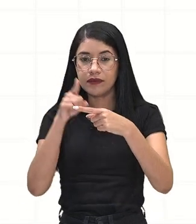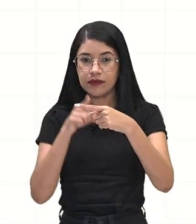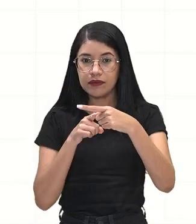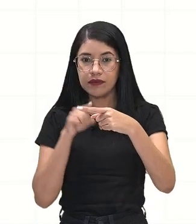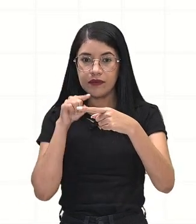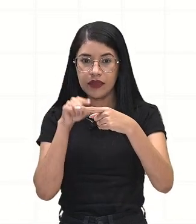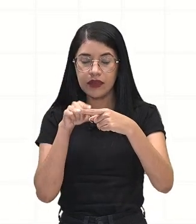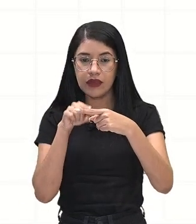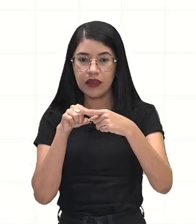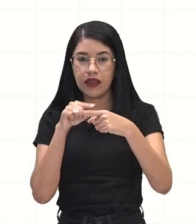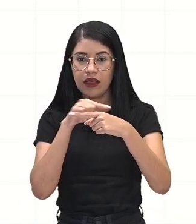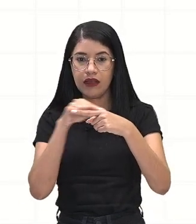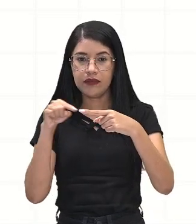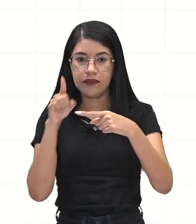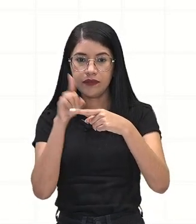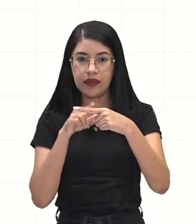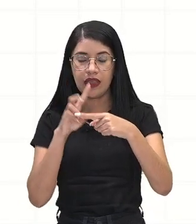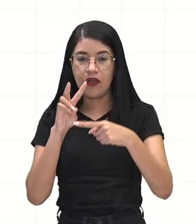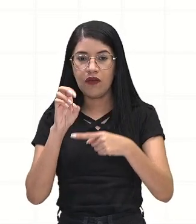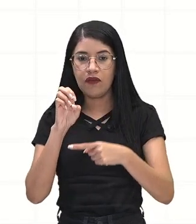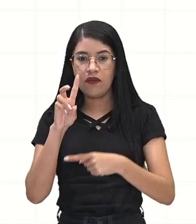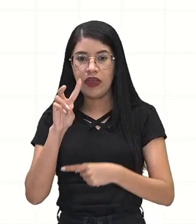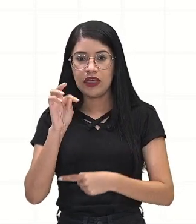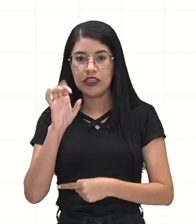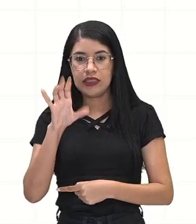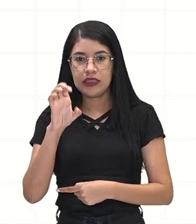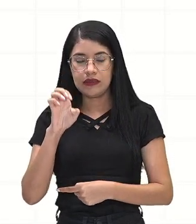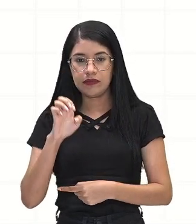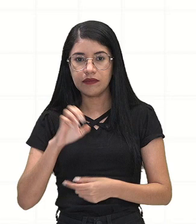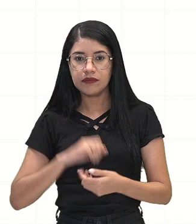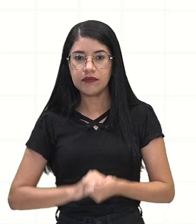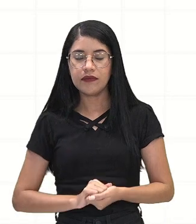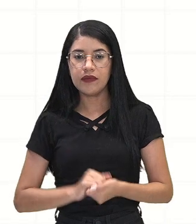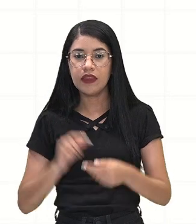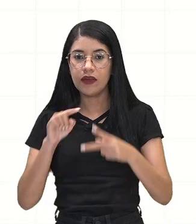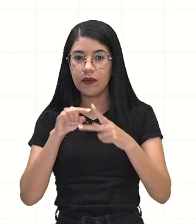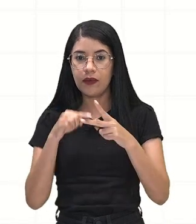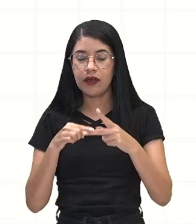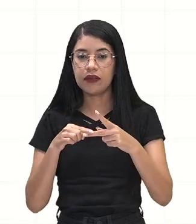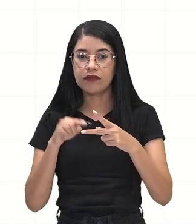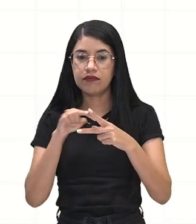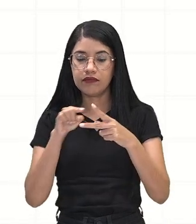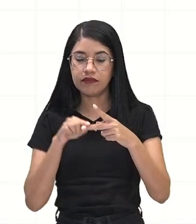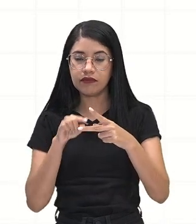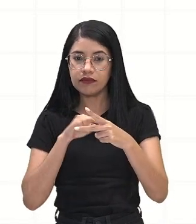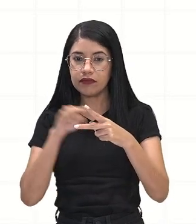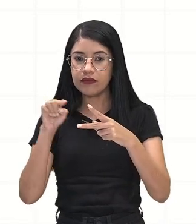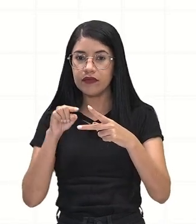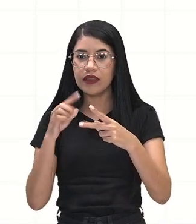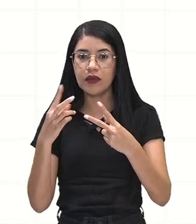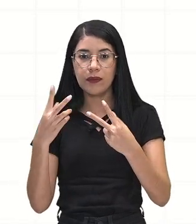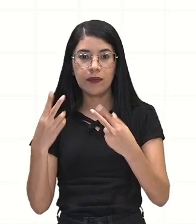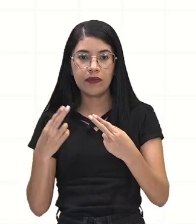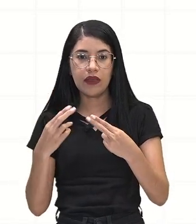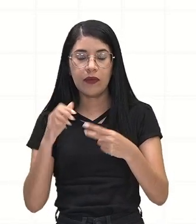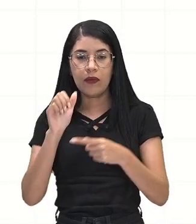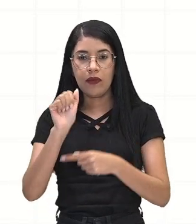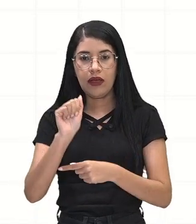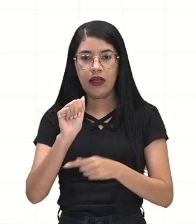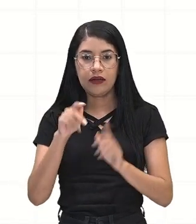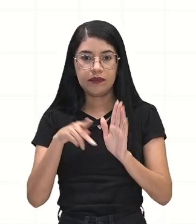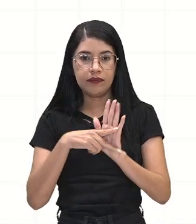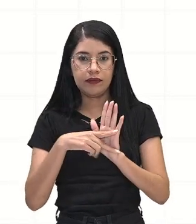que nós vamos chamar de vértice. Então, ângulos opostos pelo vértice são iguais. Então, o A